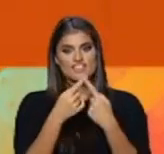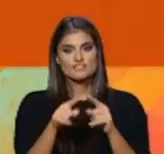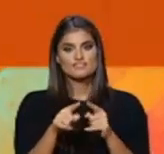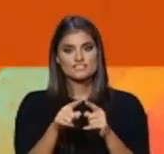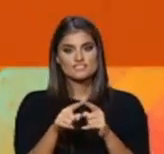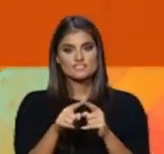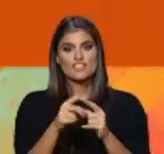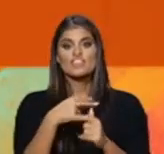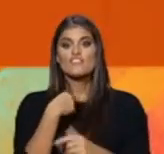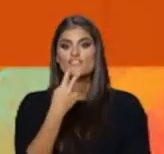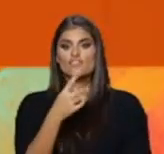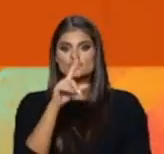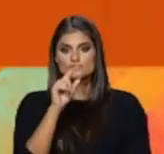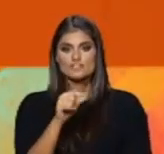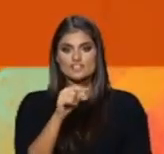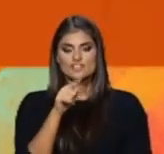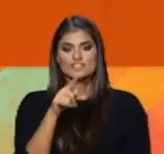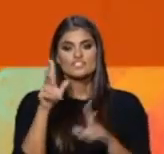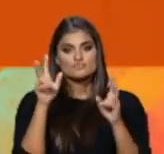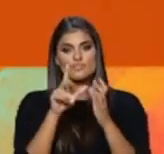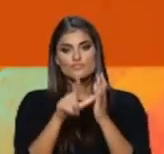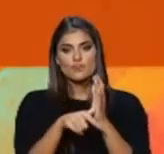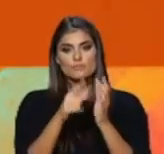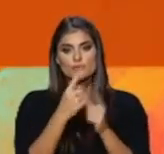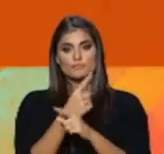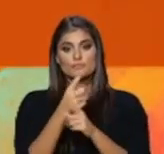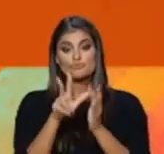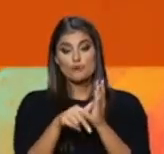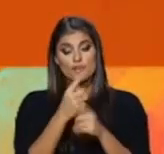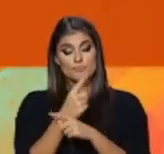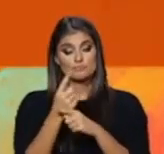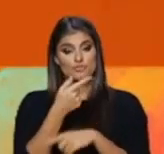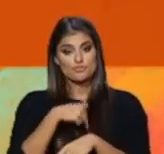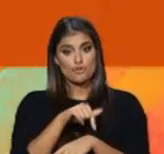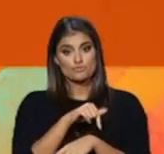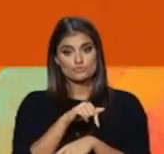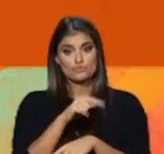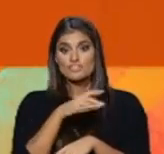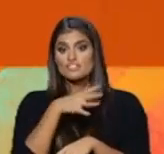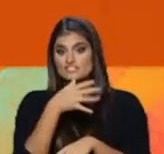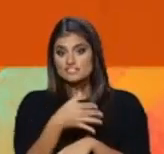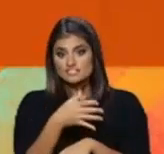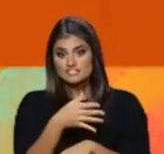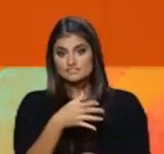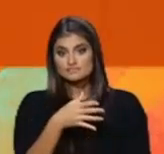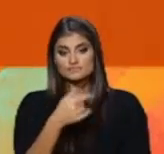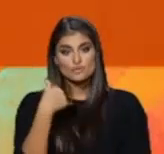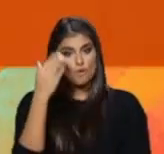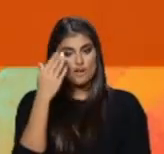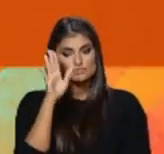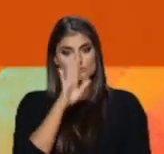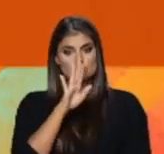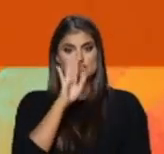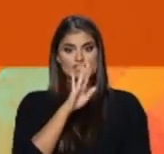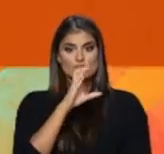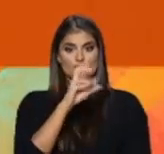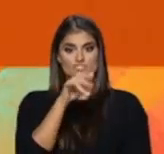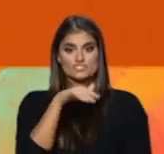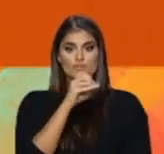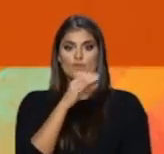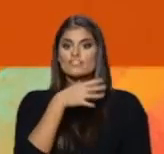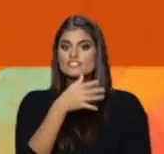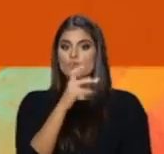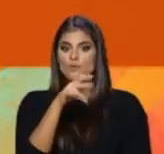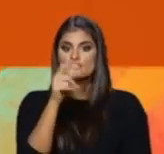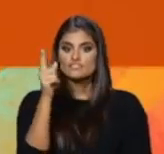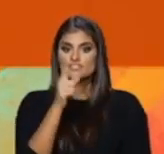dos timbres e até mesmo das expressões e vocabulário. Porque nós nunca diríamos a cantar desgarrada. Acho que se fosse o Cristiano a dizer ao